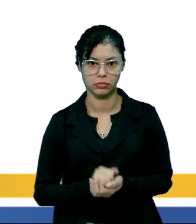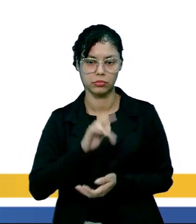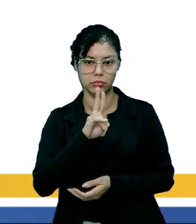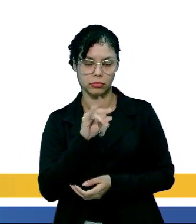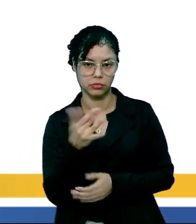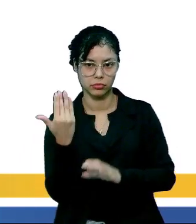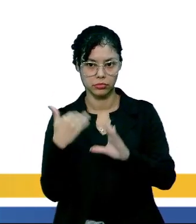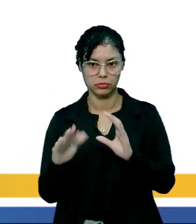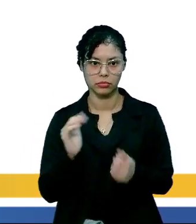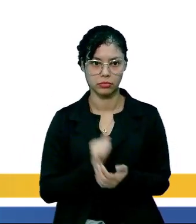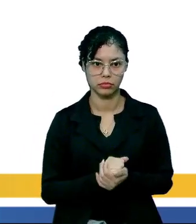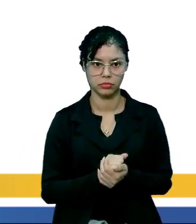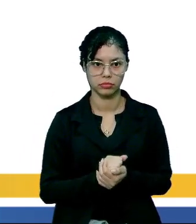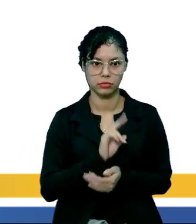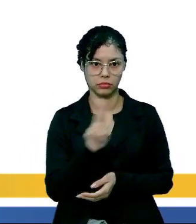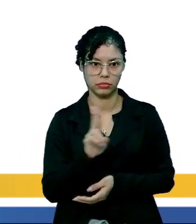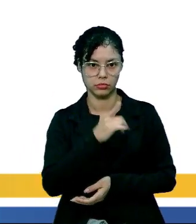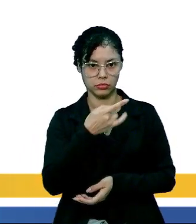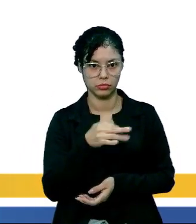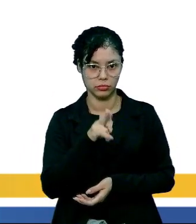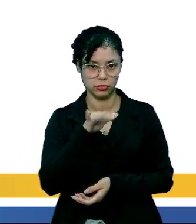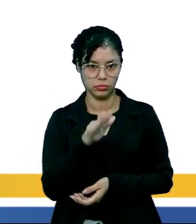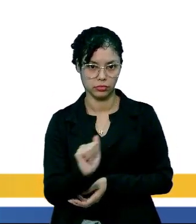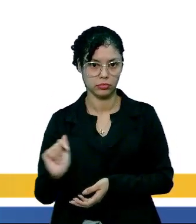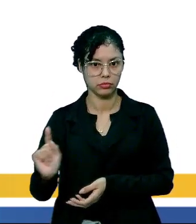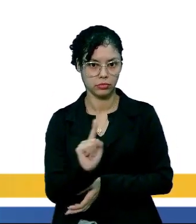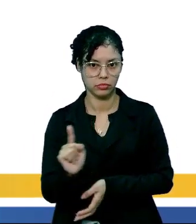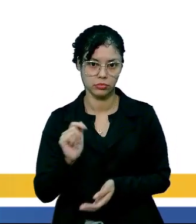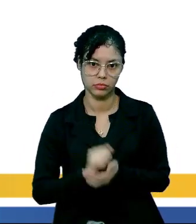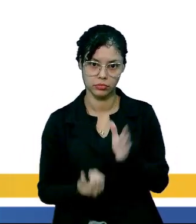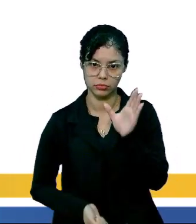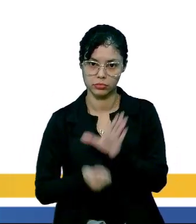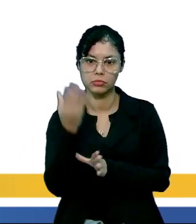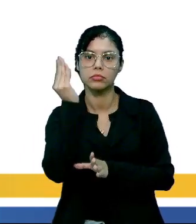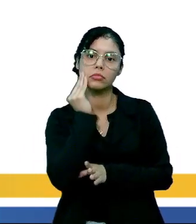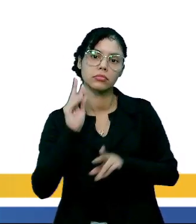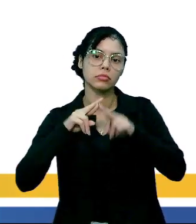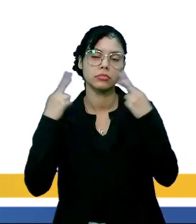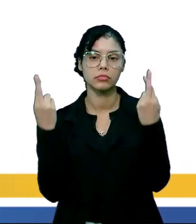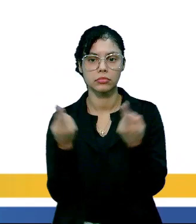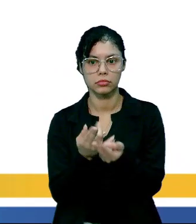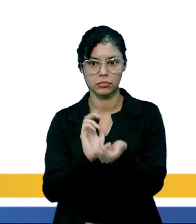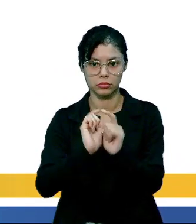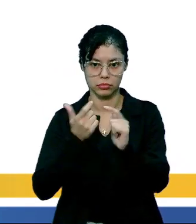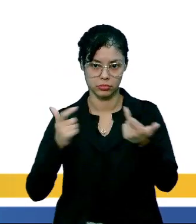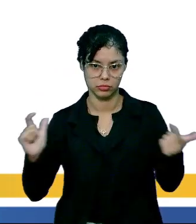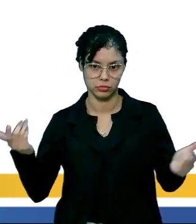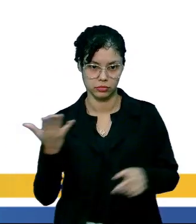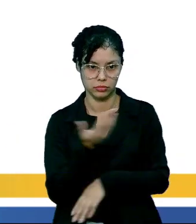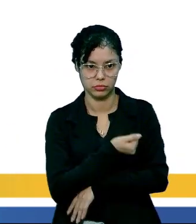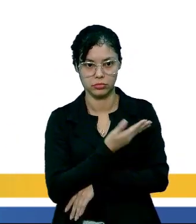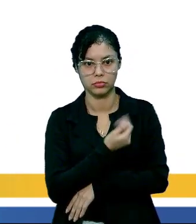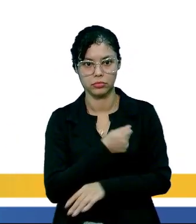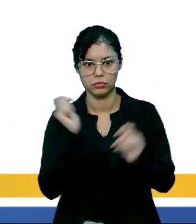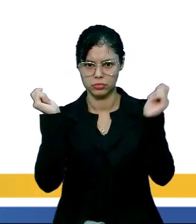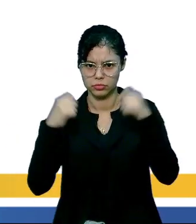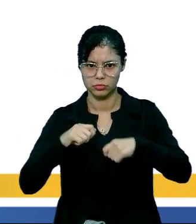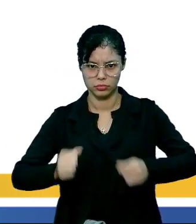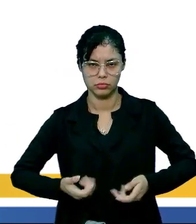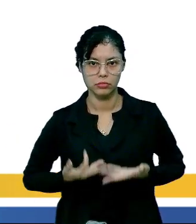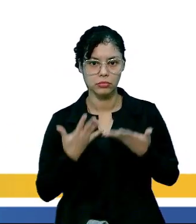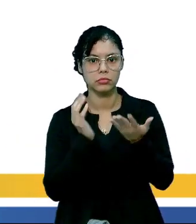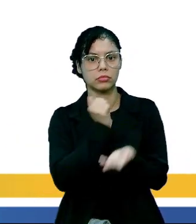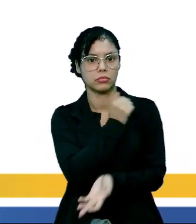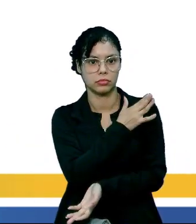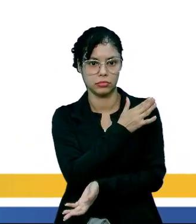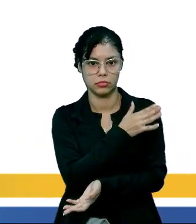às mensagens. Um site chamado Xenofobia Não foi criado e tenta reunir o maior número possível